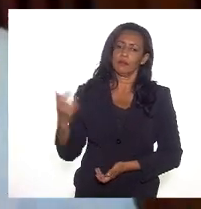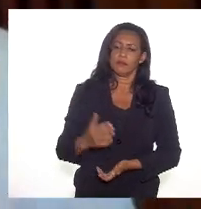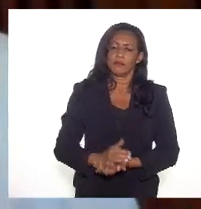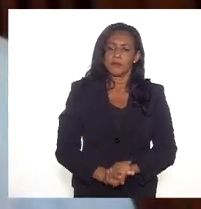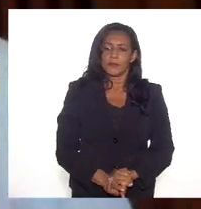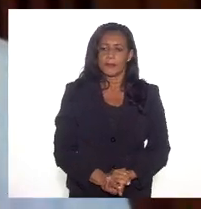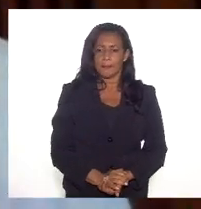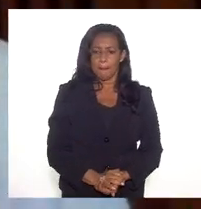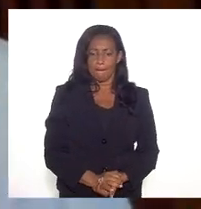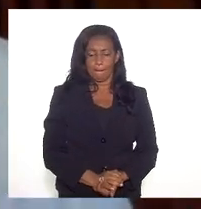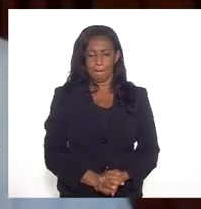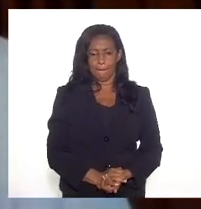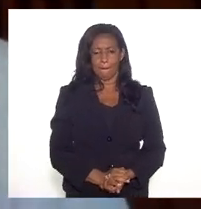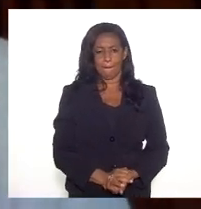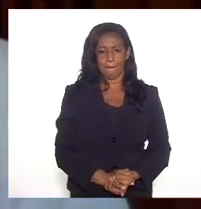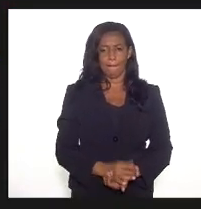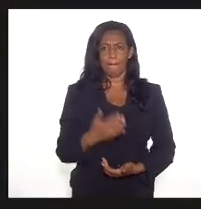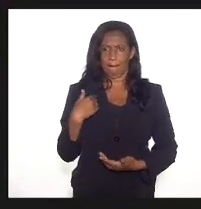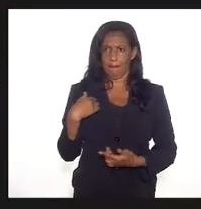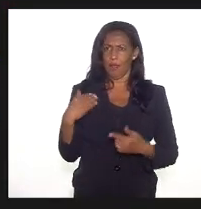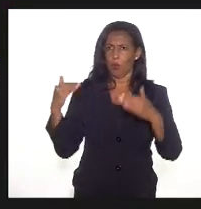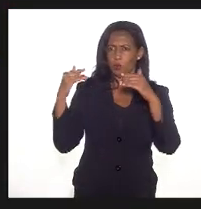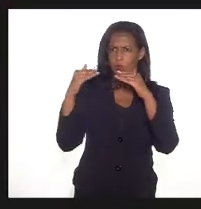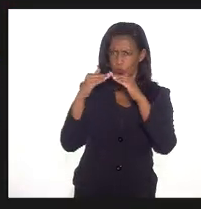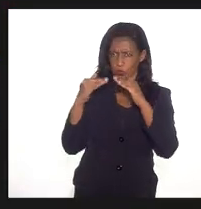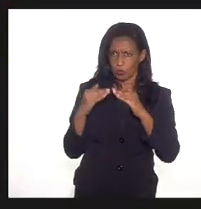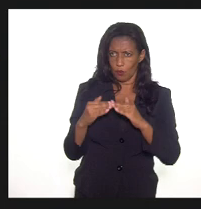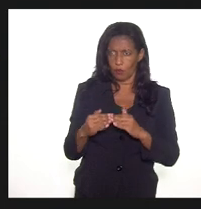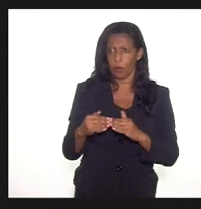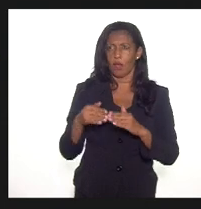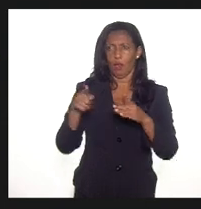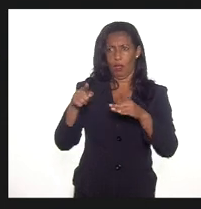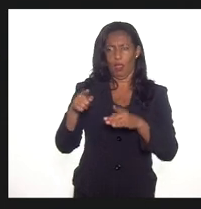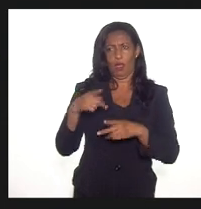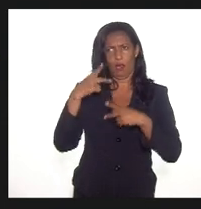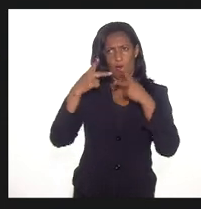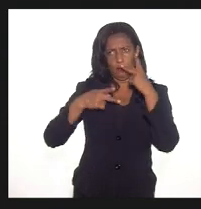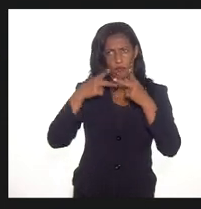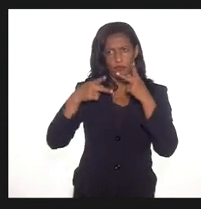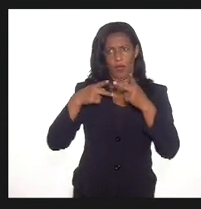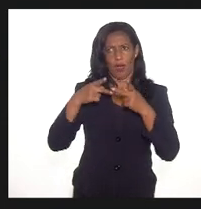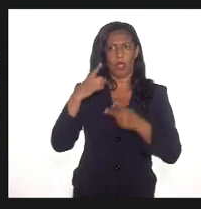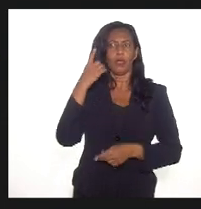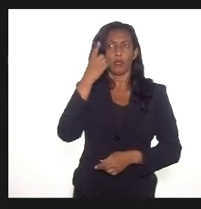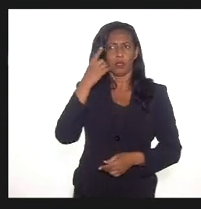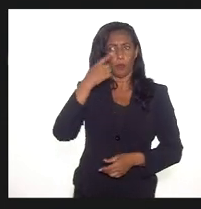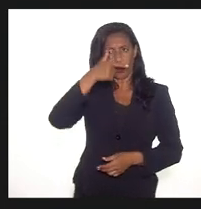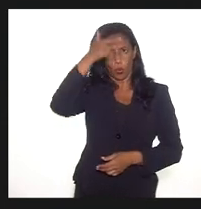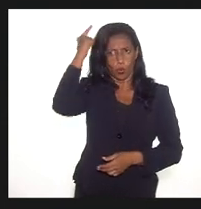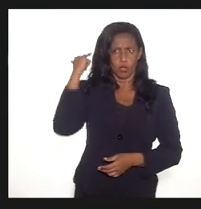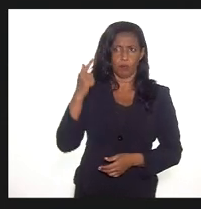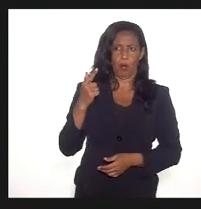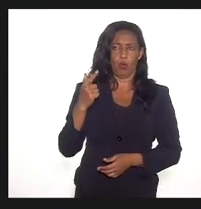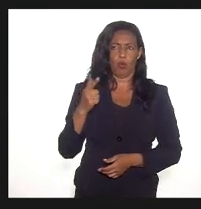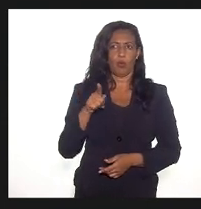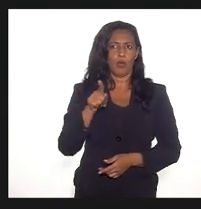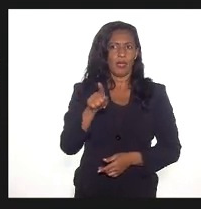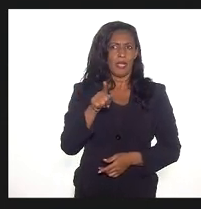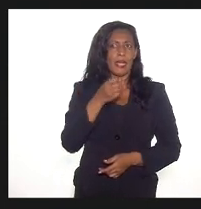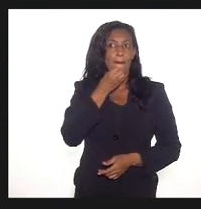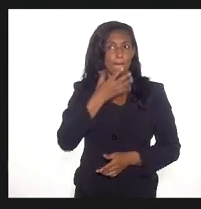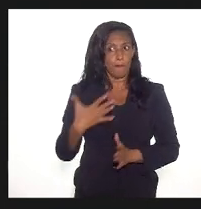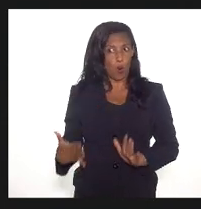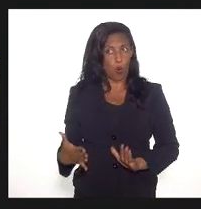deputado Rodrigo Amorim. Corrobora aqui as palavras integrais do deputado Luiz Paulo. O projeto do mérito é bom, mas ele me parece